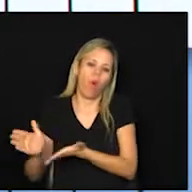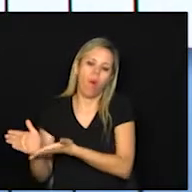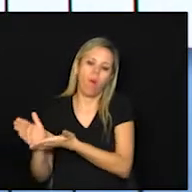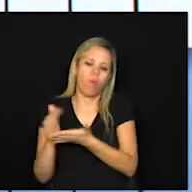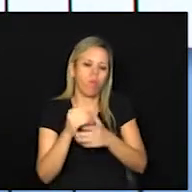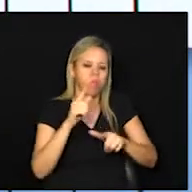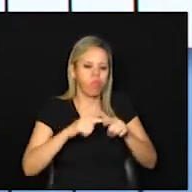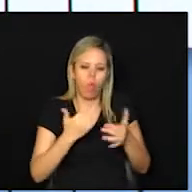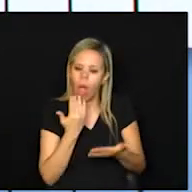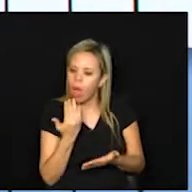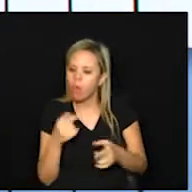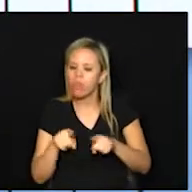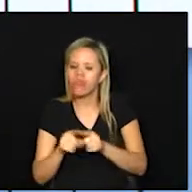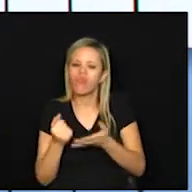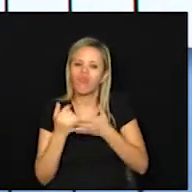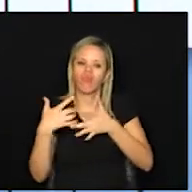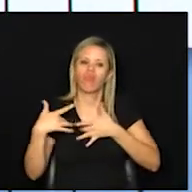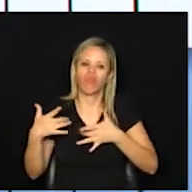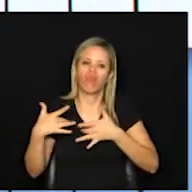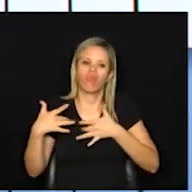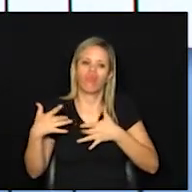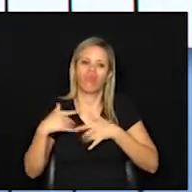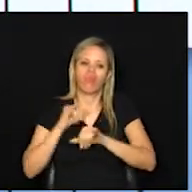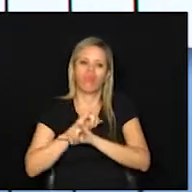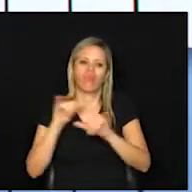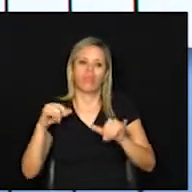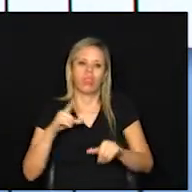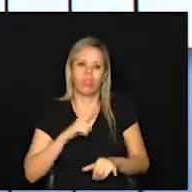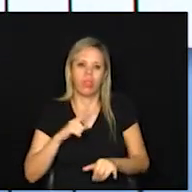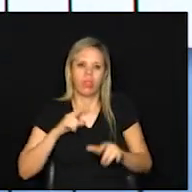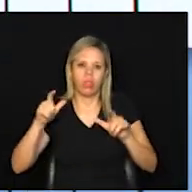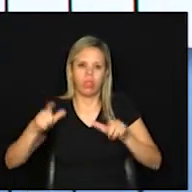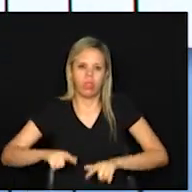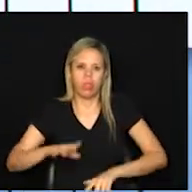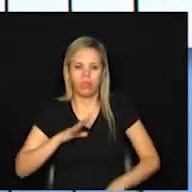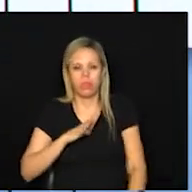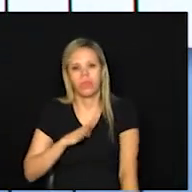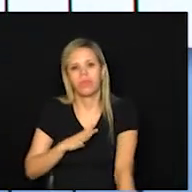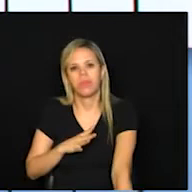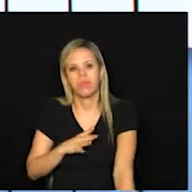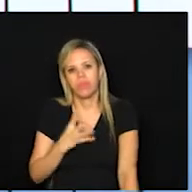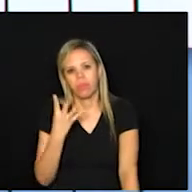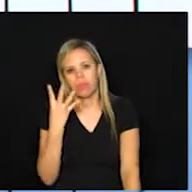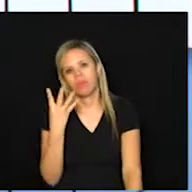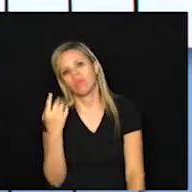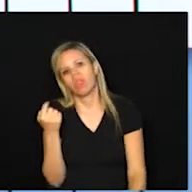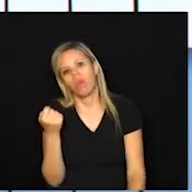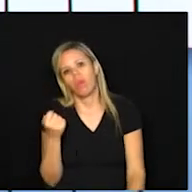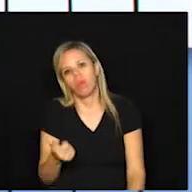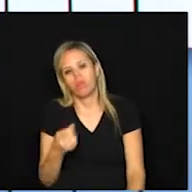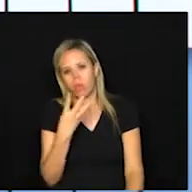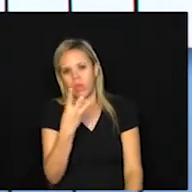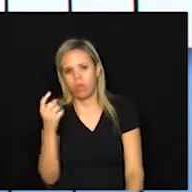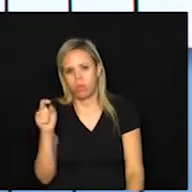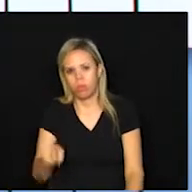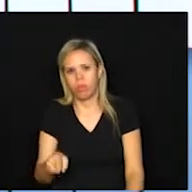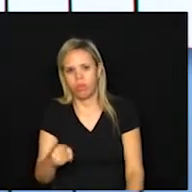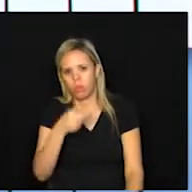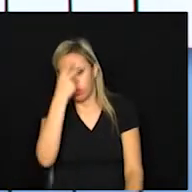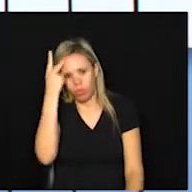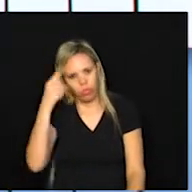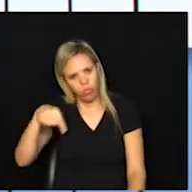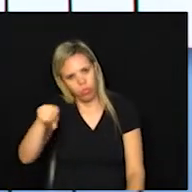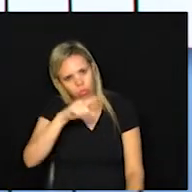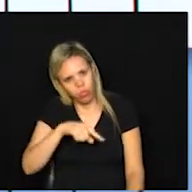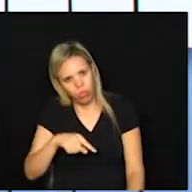locais de arrecadação dessa campanha. Ou seja, nós temos aqui na nossa cidade quase 44 mil